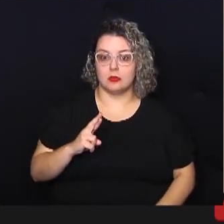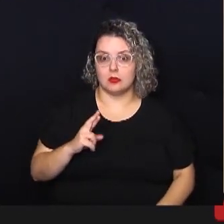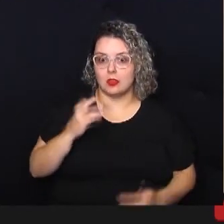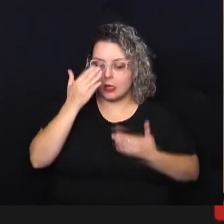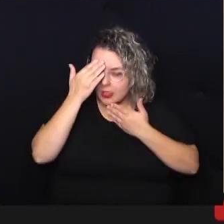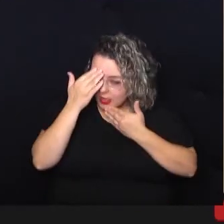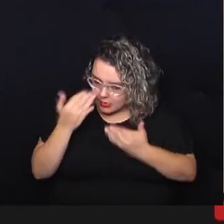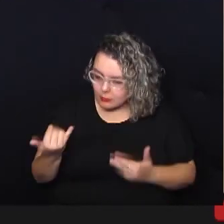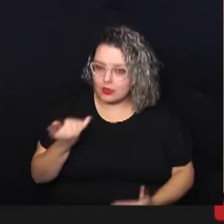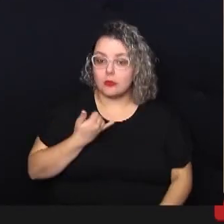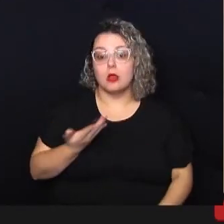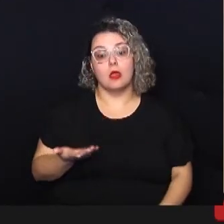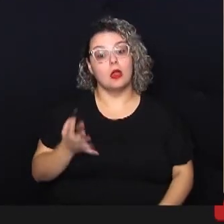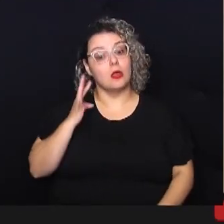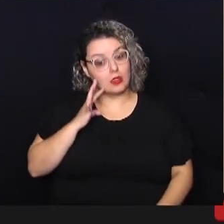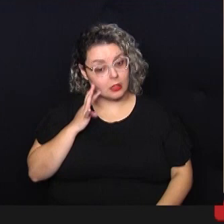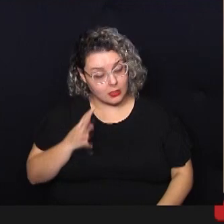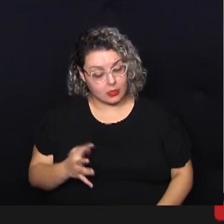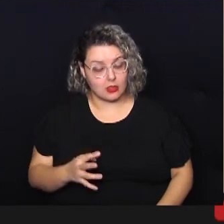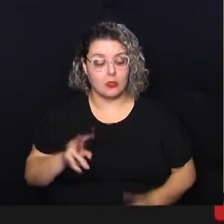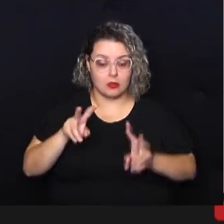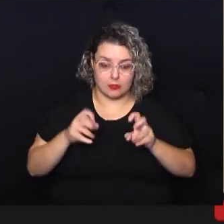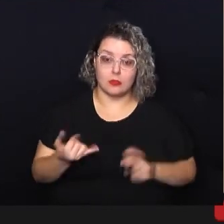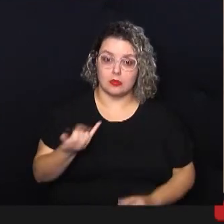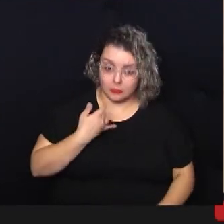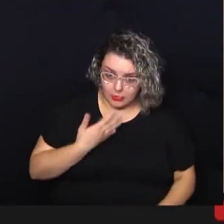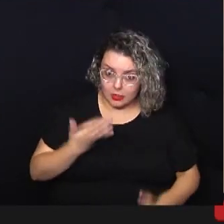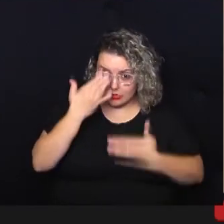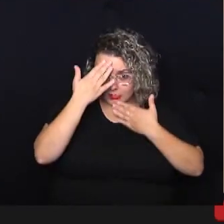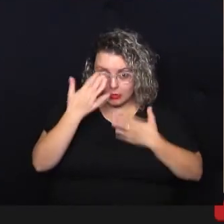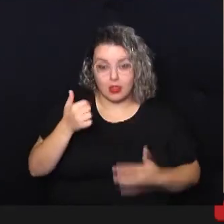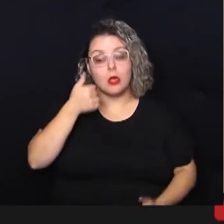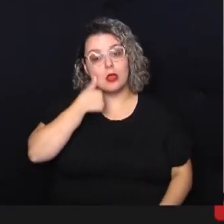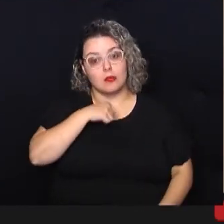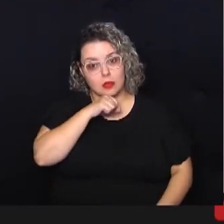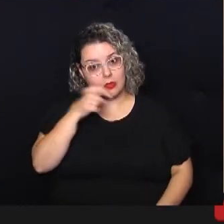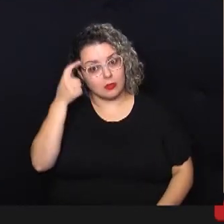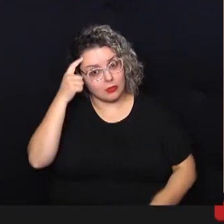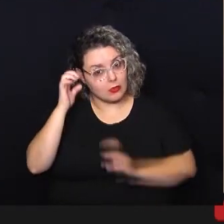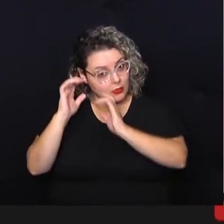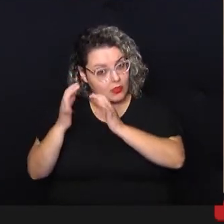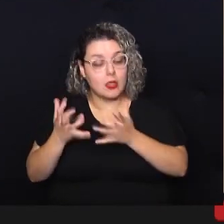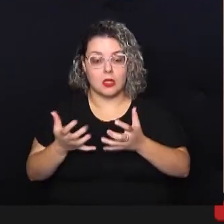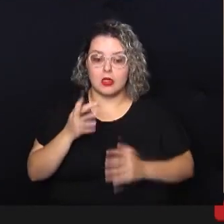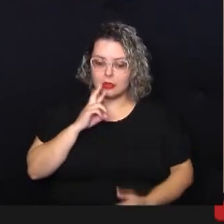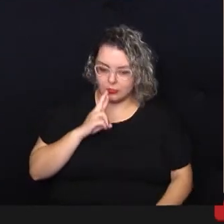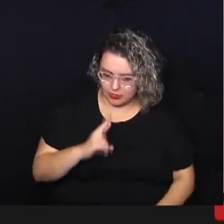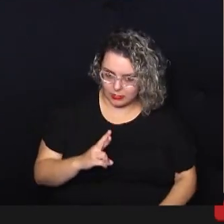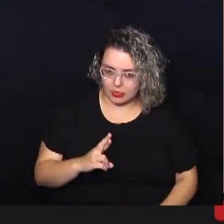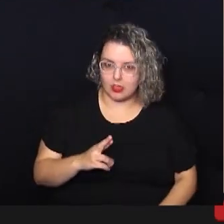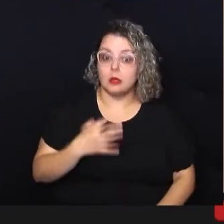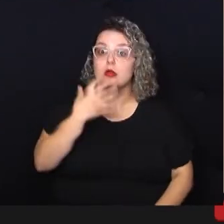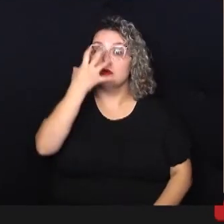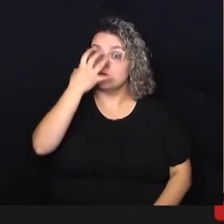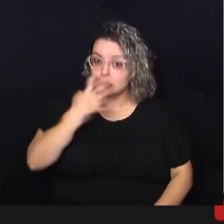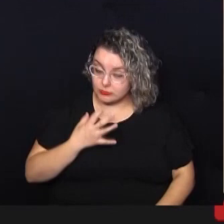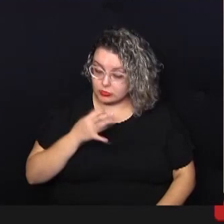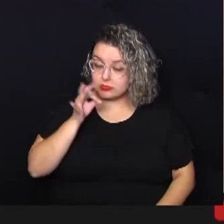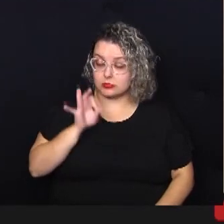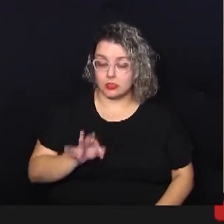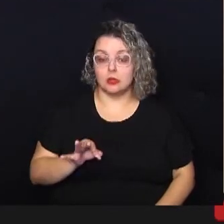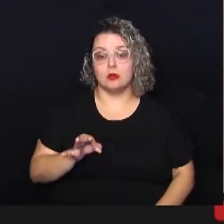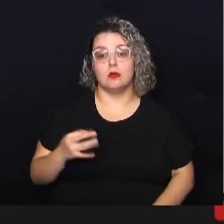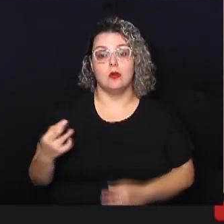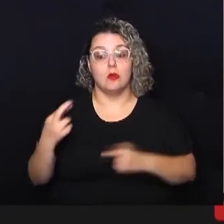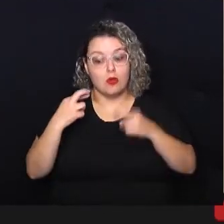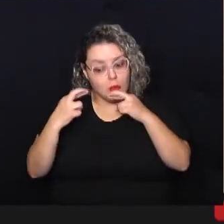falado. Olha, filho, que legal que você trouxe esse assunto. Obrigada. Mamãe vai pensar um pouco, que eu quero te responder isso com muita seriedade. Eu vou ver como